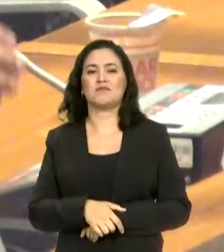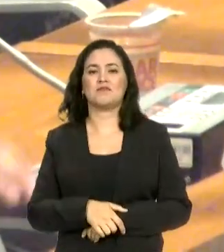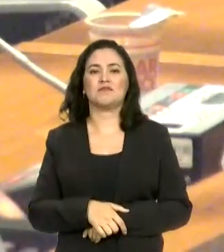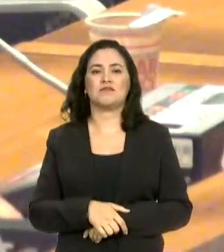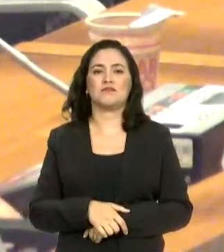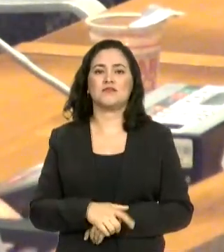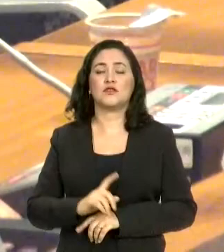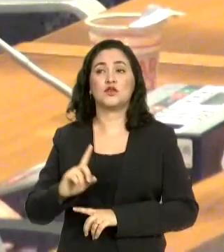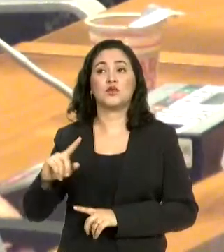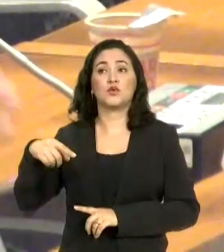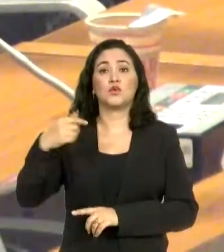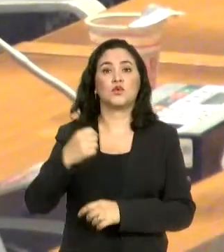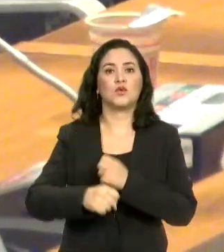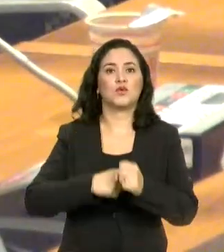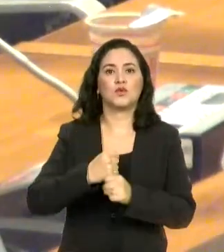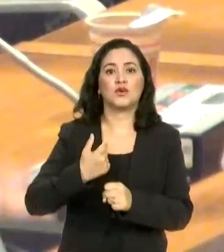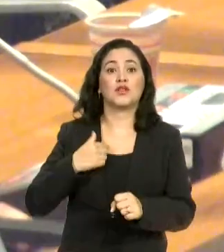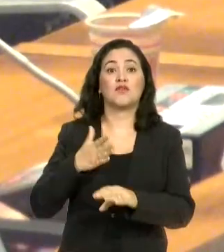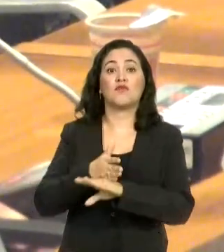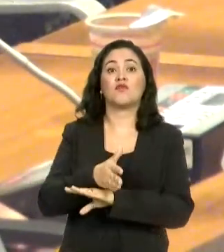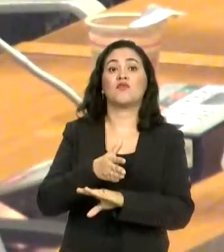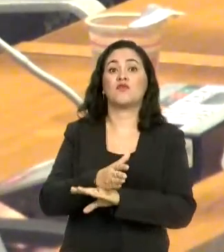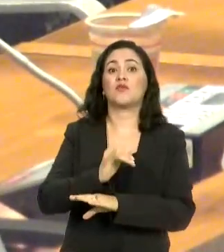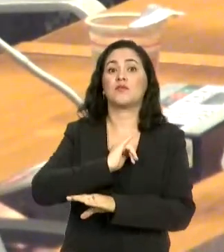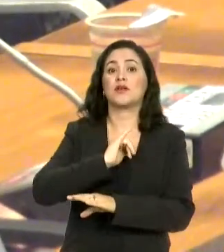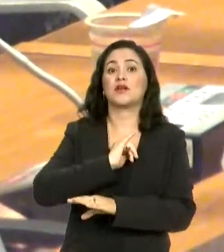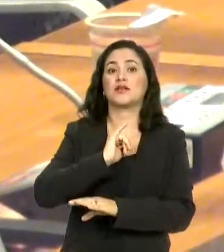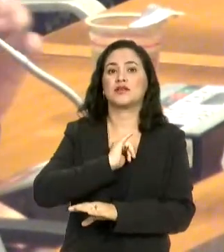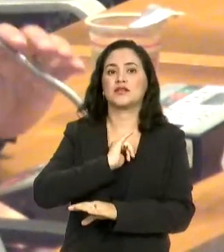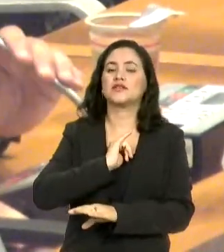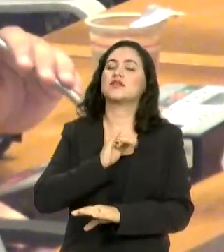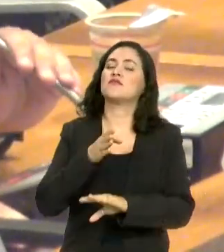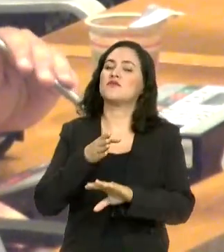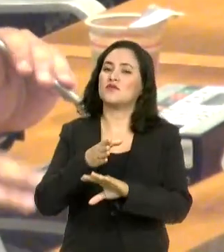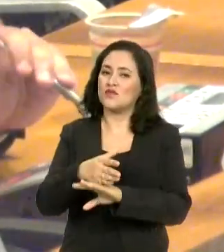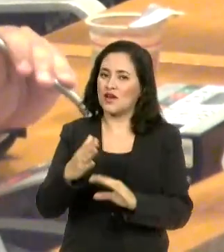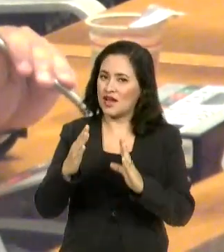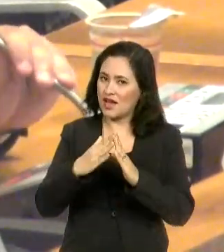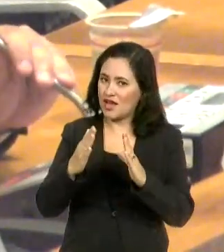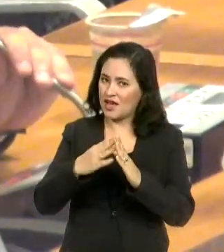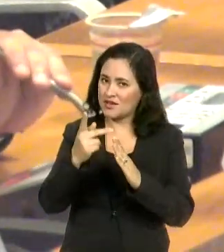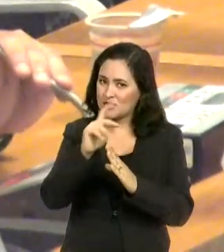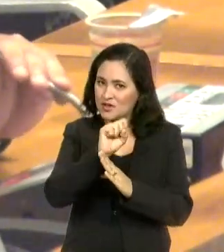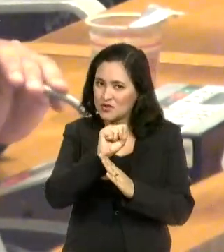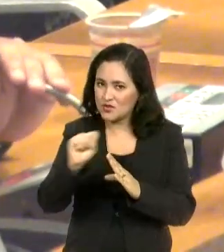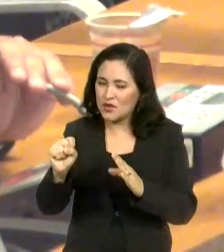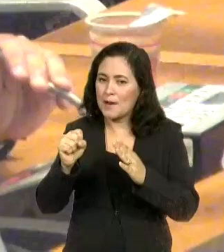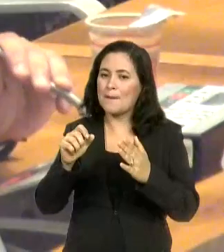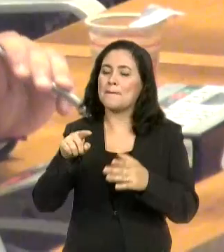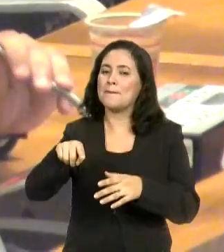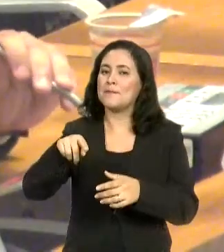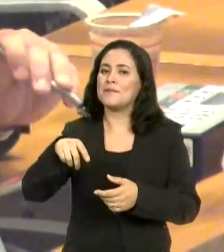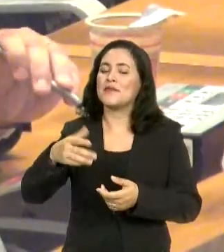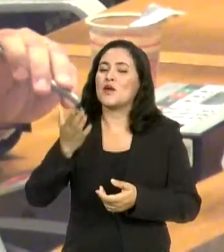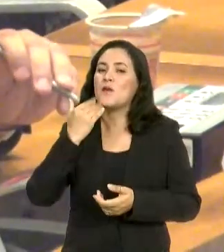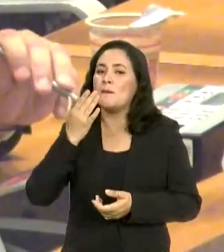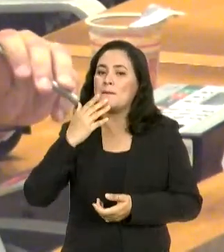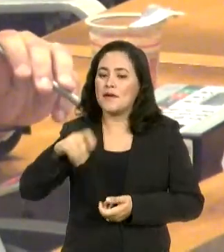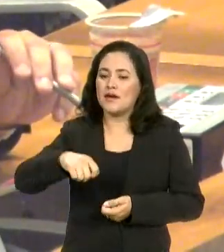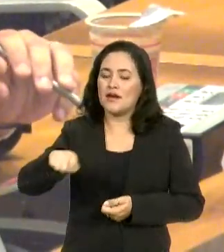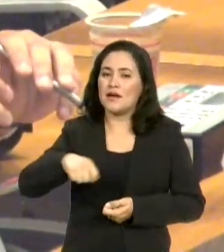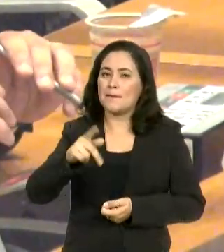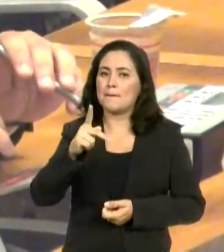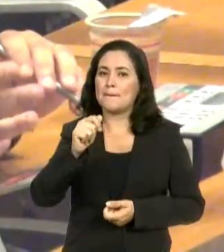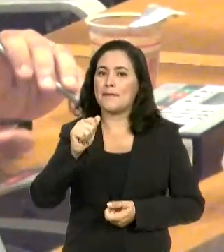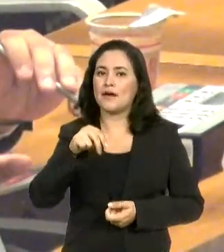for, irei cobrar uma panelada na casa da sua sogra, que você tanto fala. Quero aproveitar também, e aqui